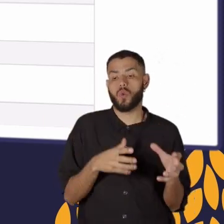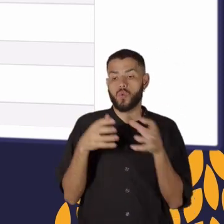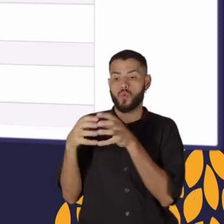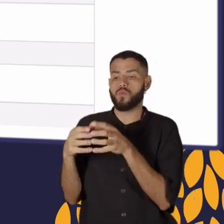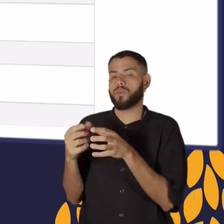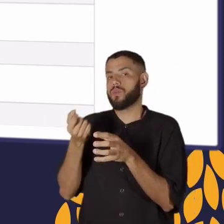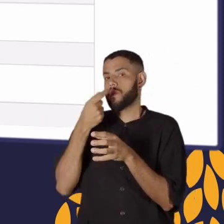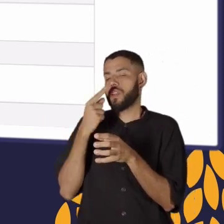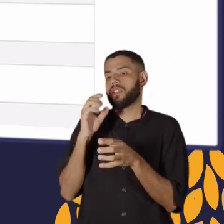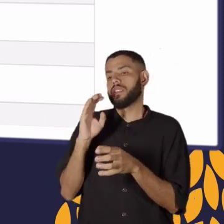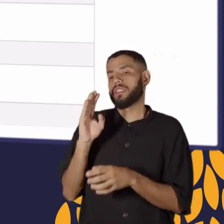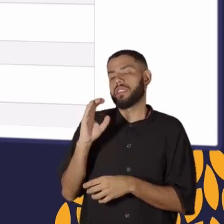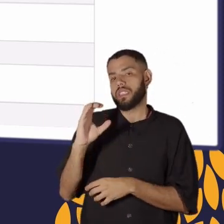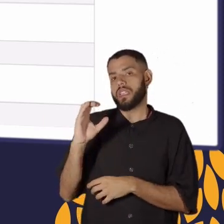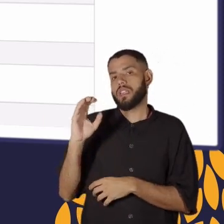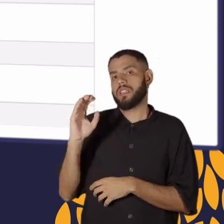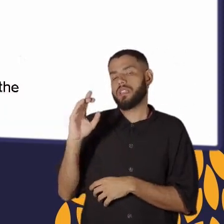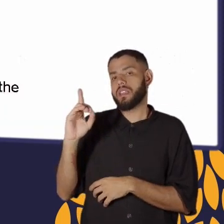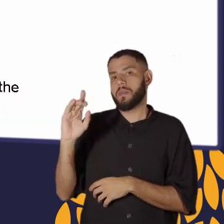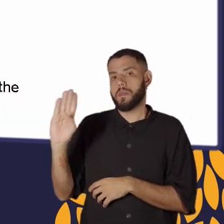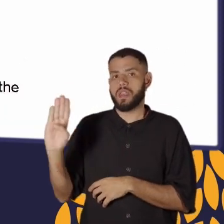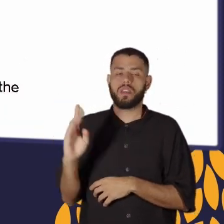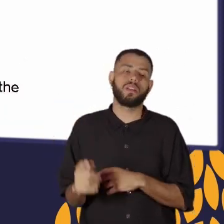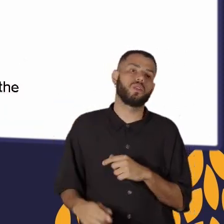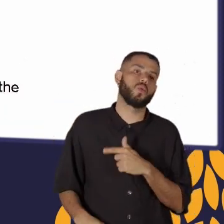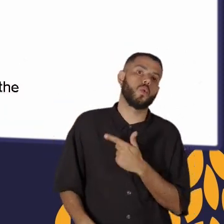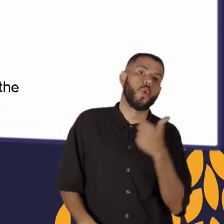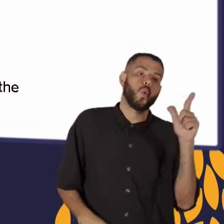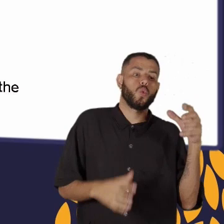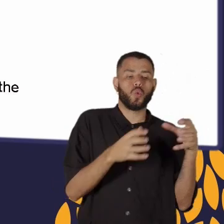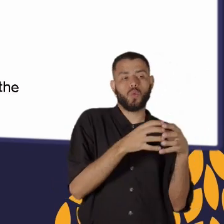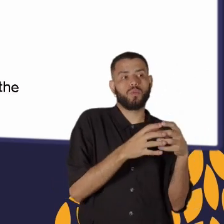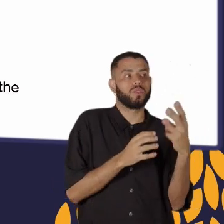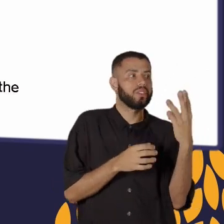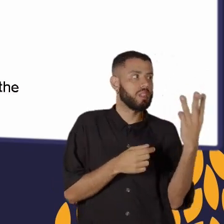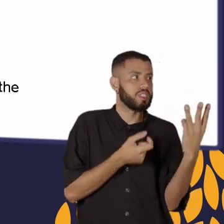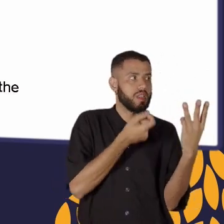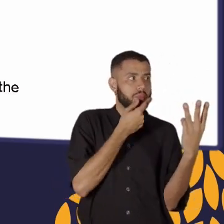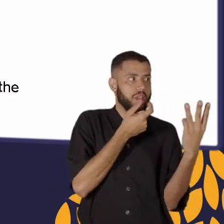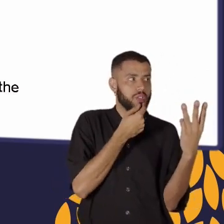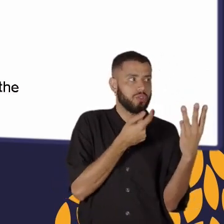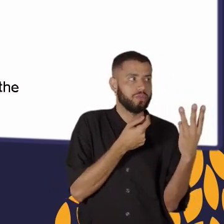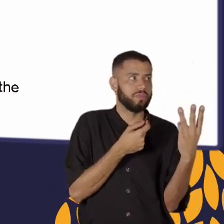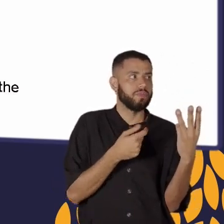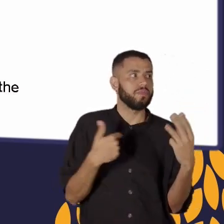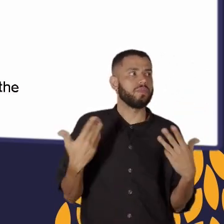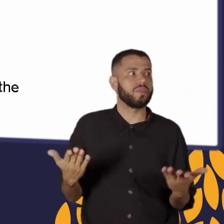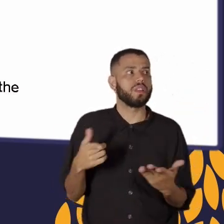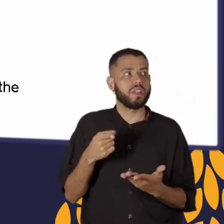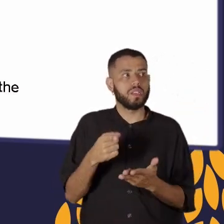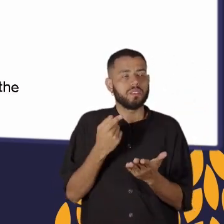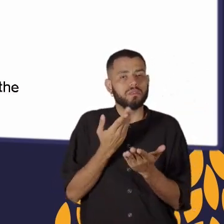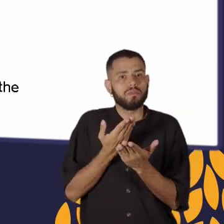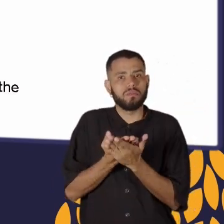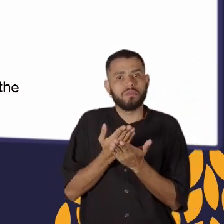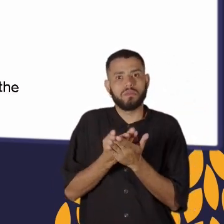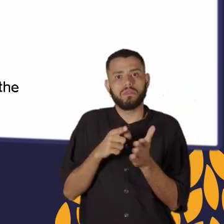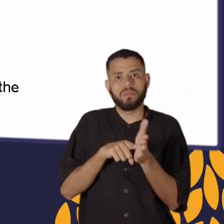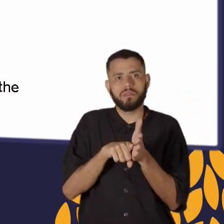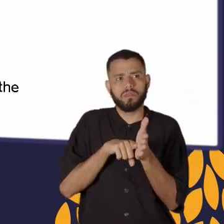tomou esses 3 medicamentos. E aí é esse o desenho do nosso estudo. Então, a gente